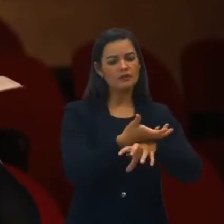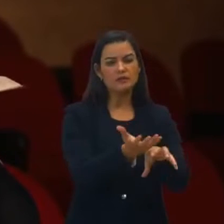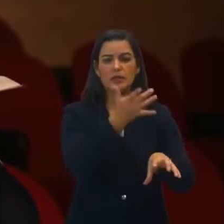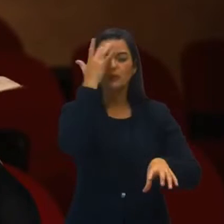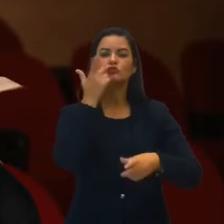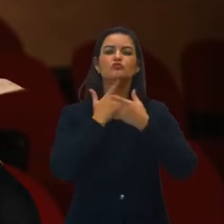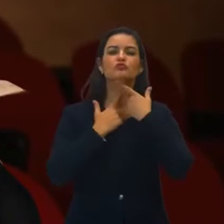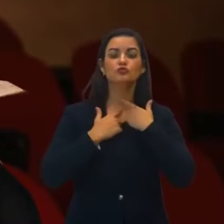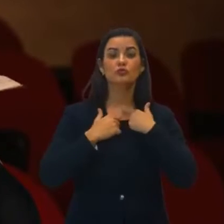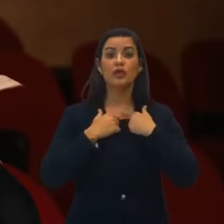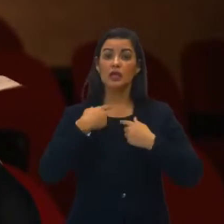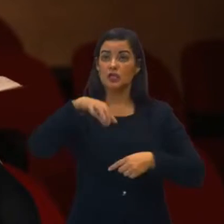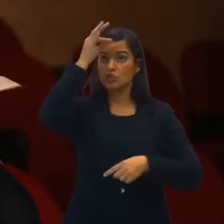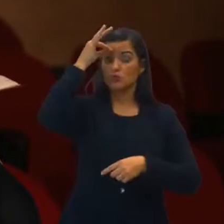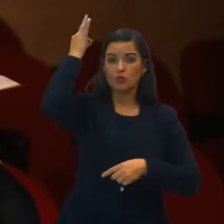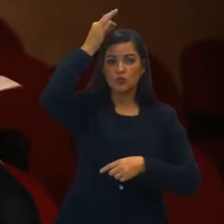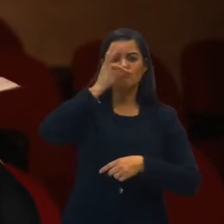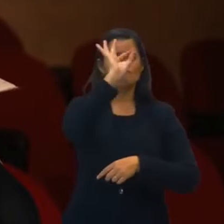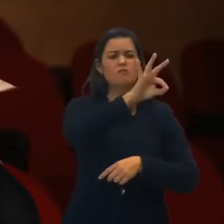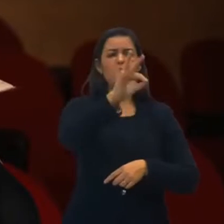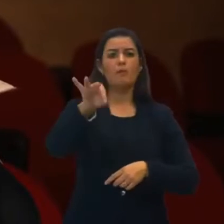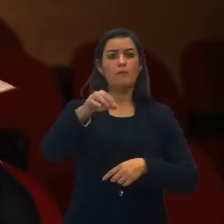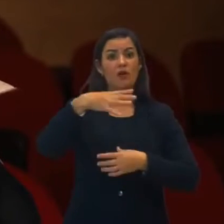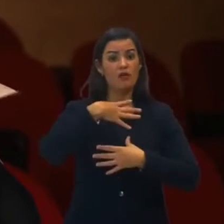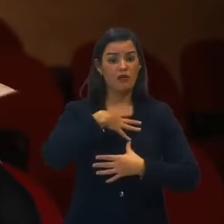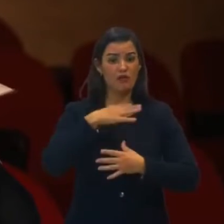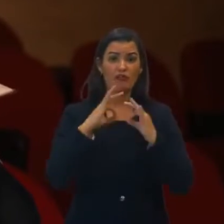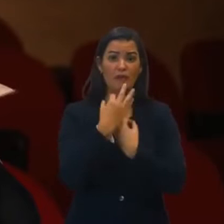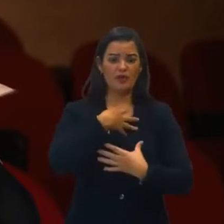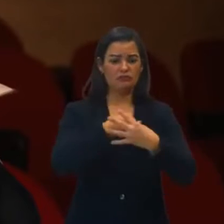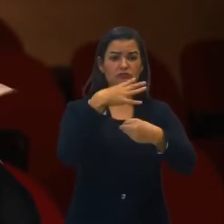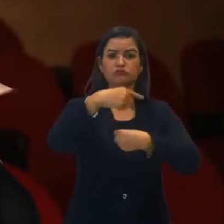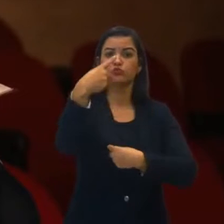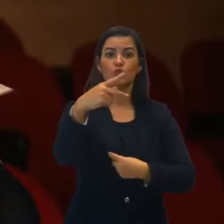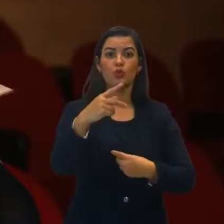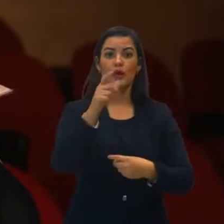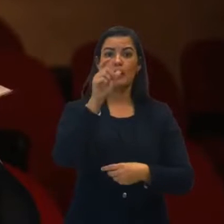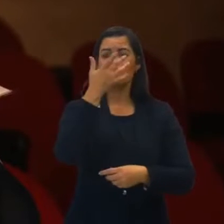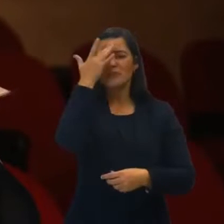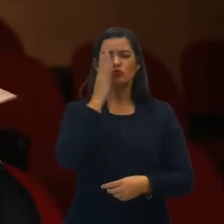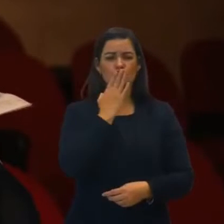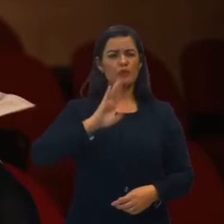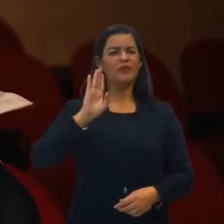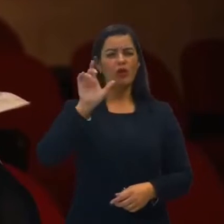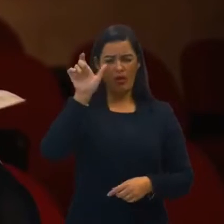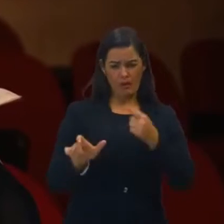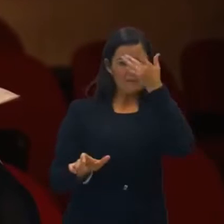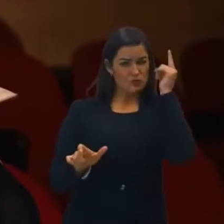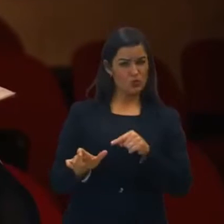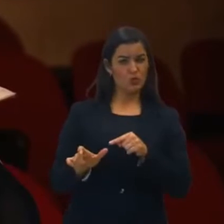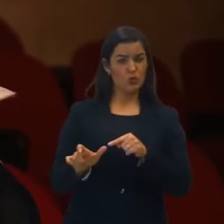sobre a tua posteridade. Quem está prometendo aqui não é um homem, não é uma igreja. não é um